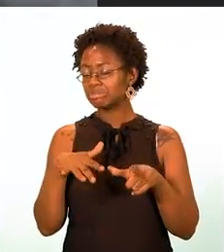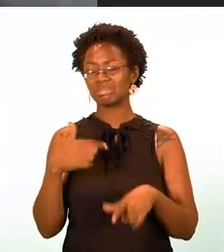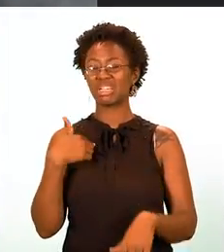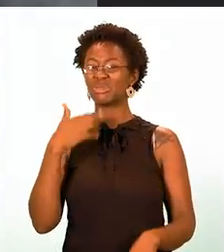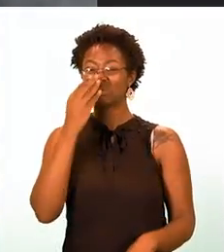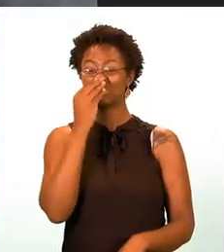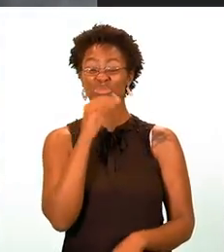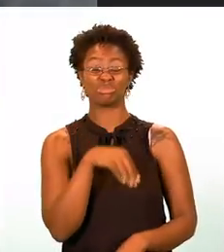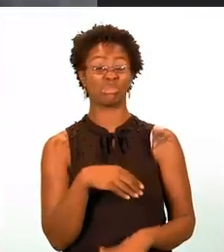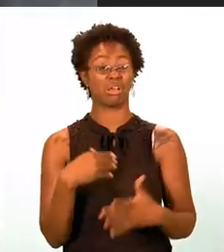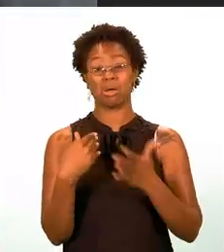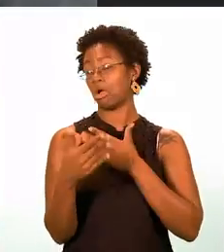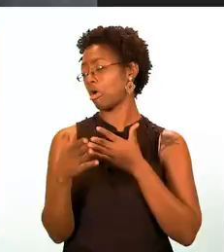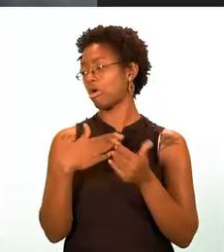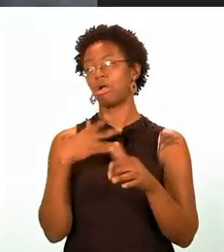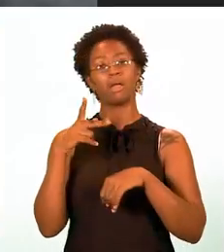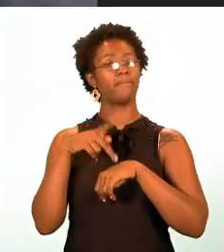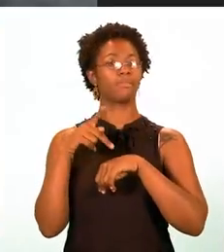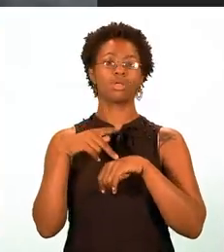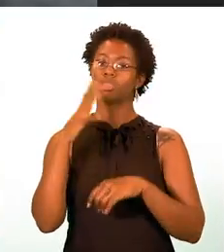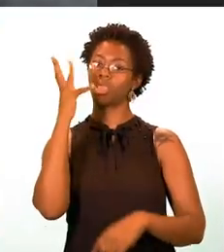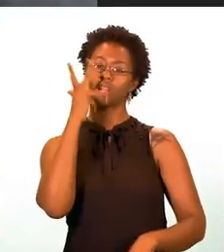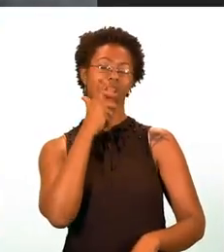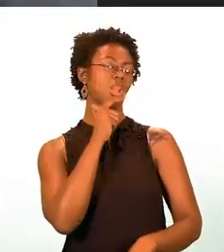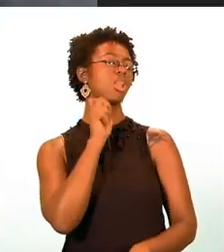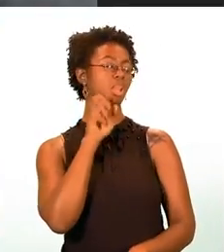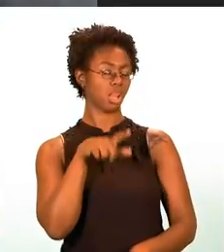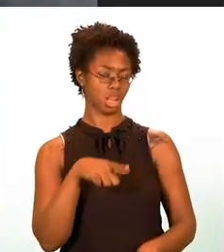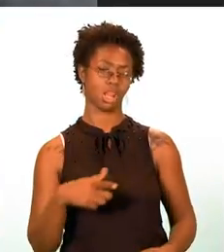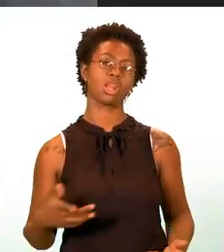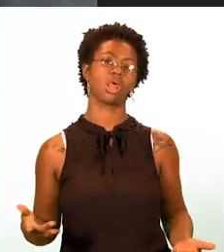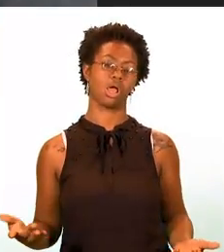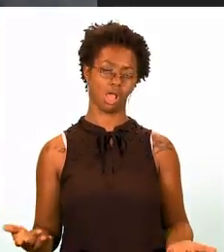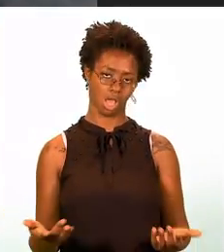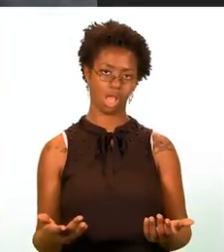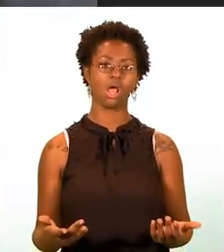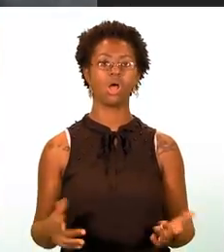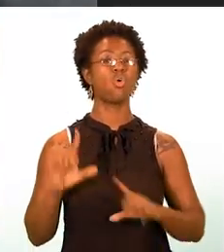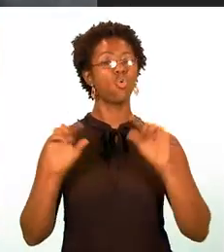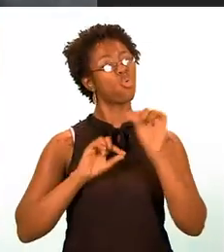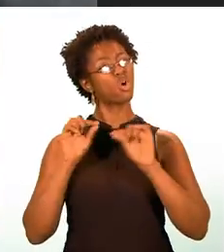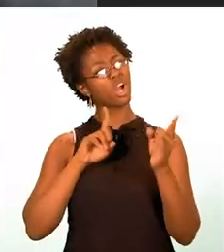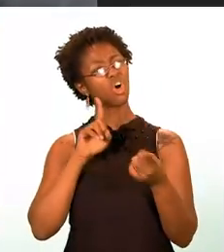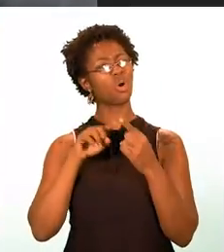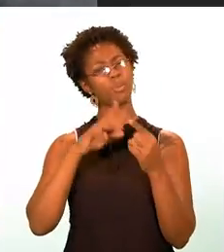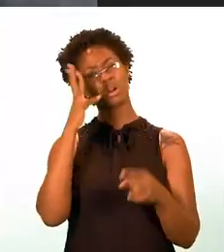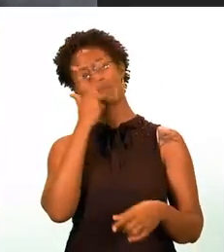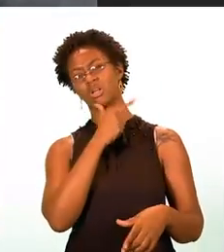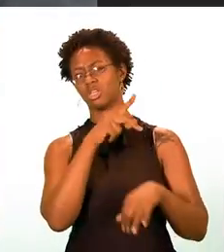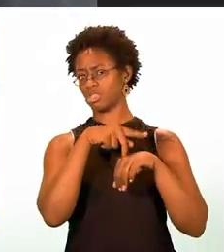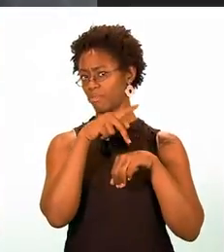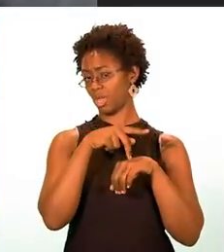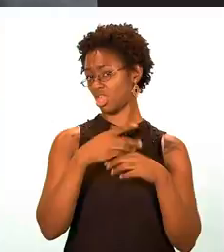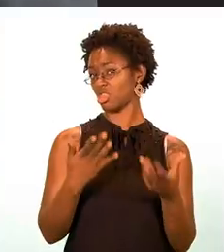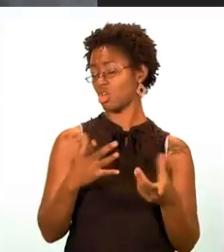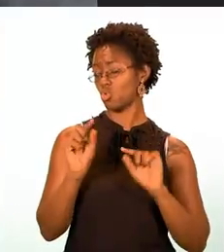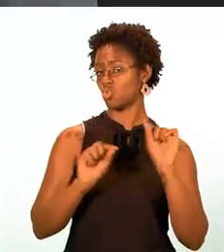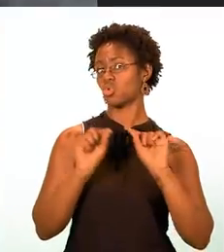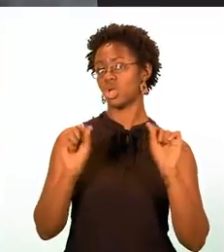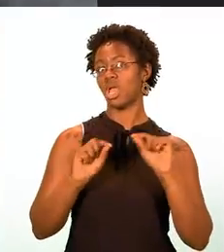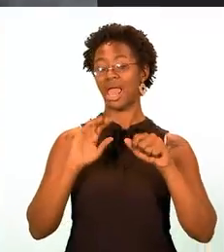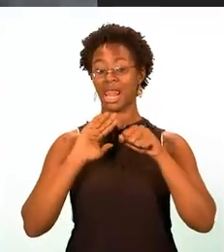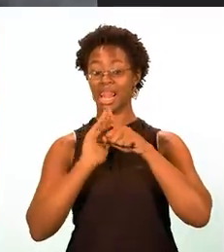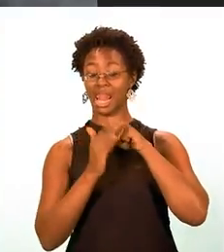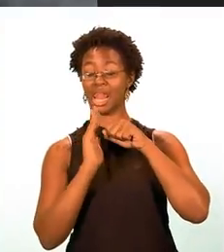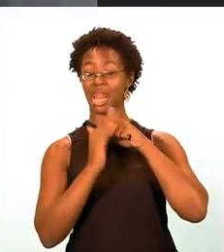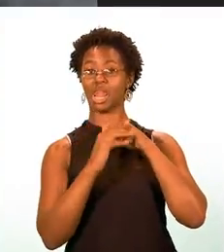eu não me importo. Qualquer pedra é linda. O que que faz a beleza, na minha opinião, o que que faz a pedra ser bonita? É